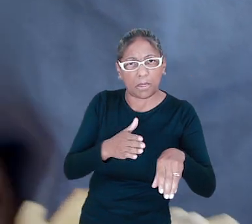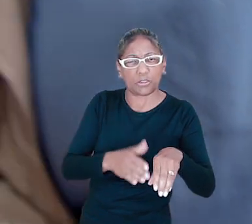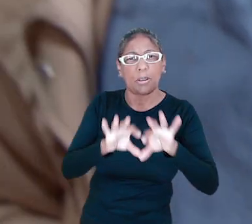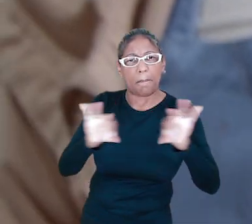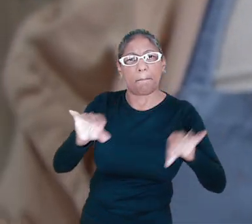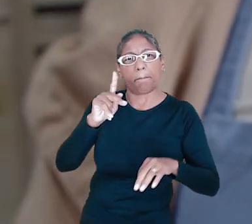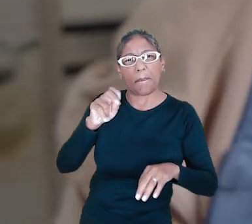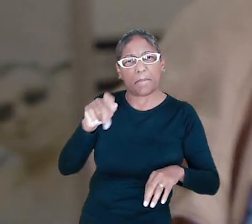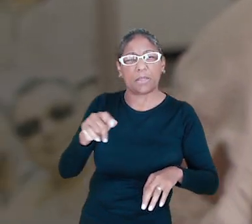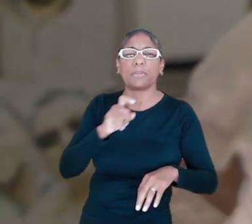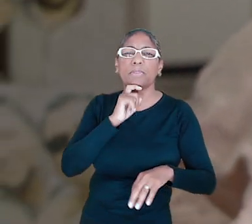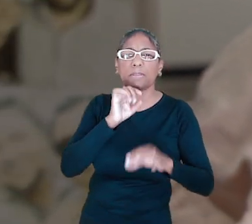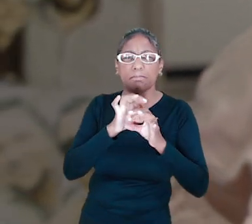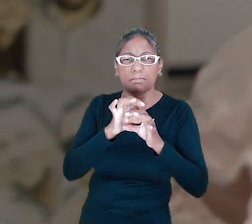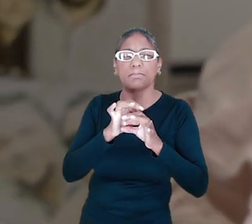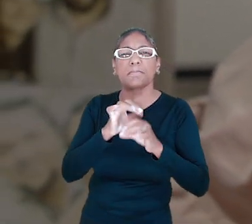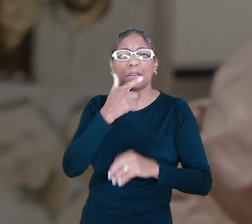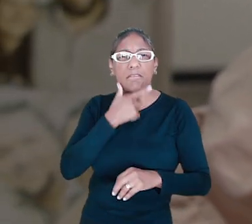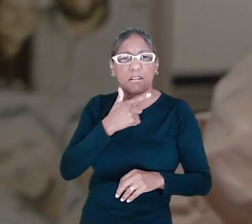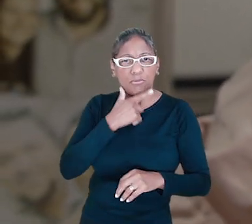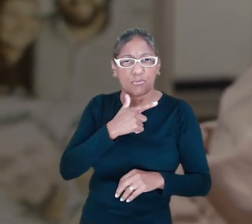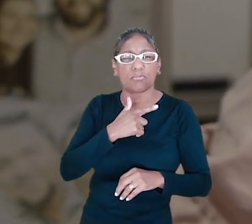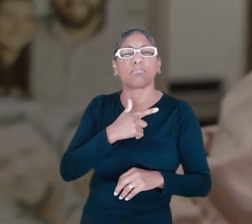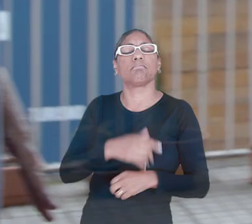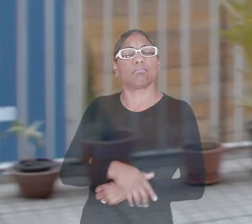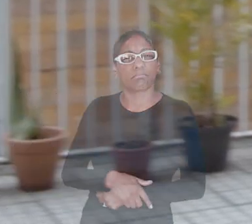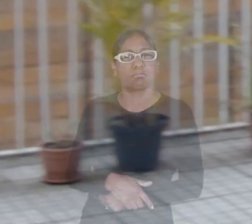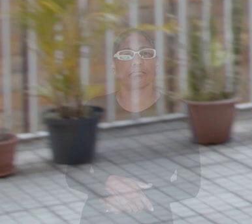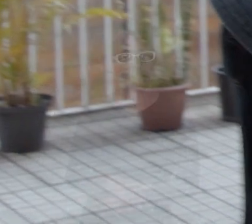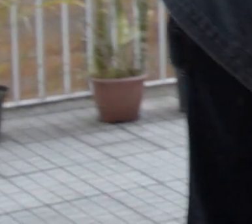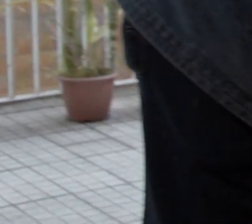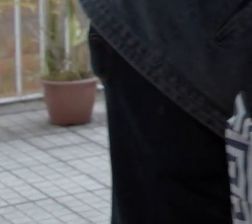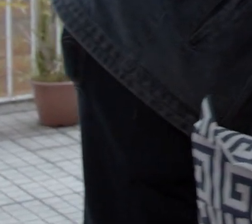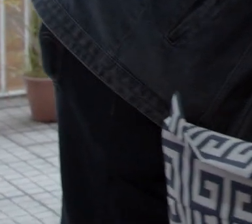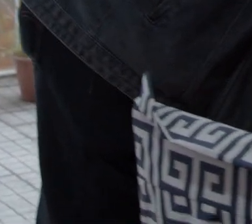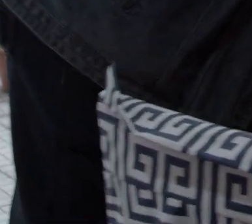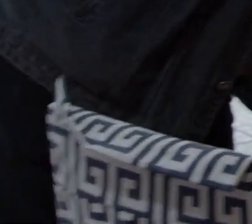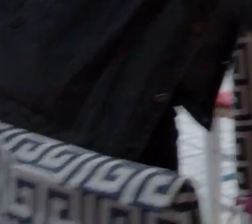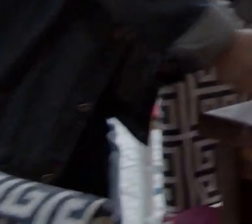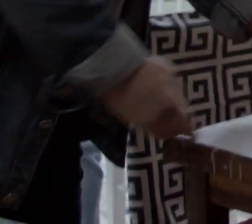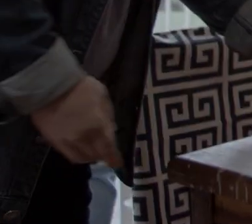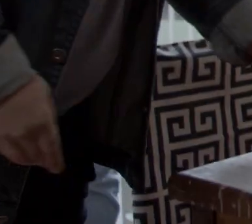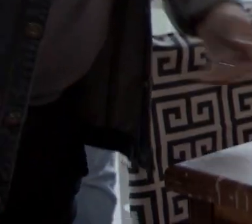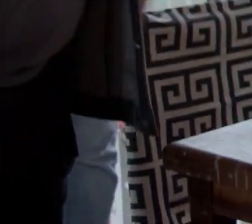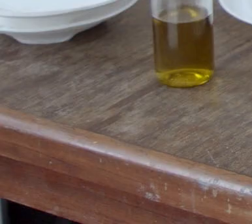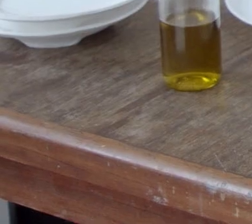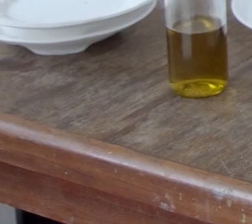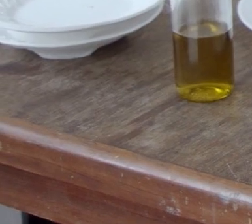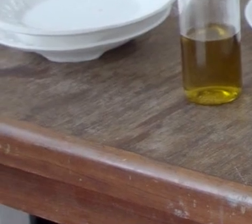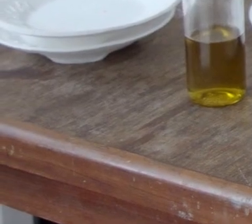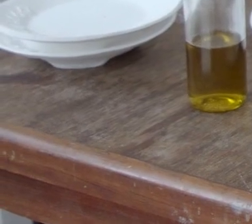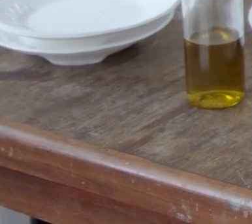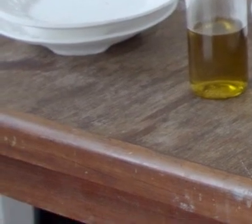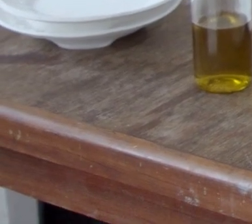pepino, azeitona e queijo feta. Stelios coloca pratos sobre uma mesa. O fotógrafa tira fotos